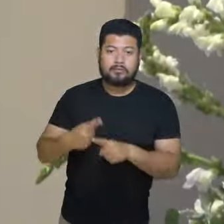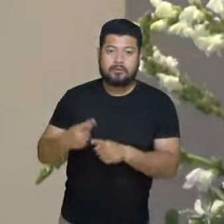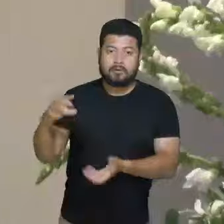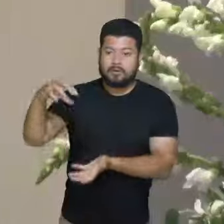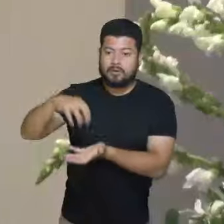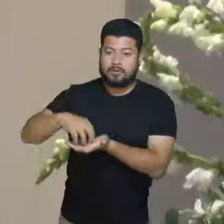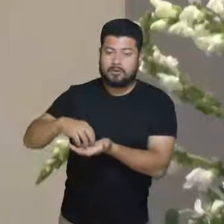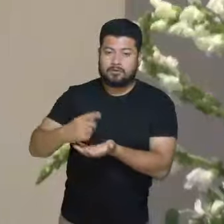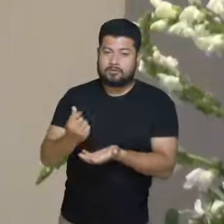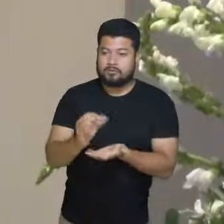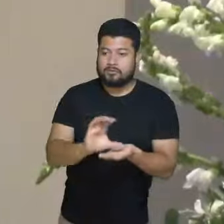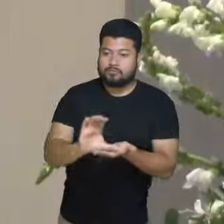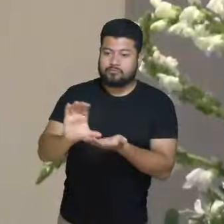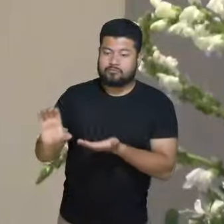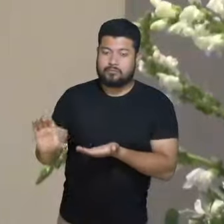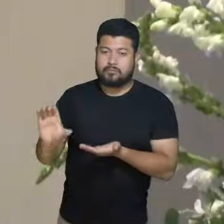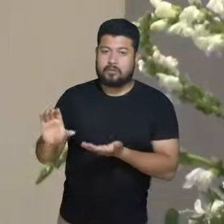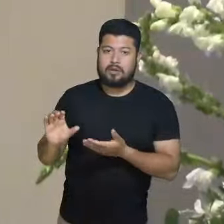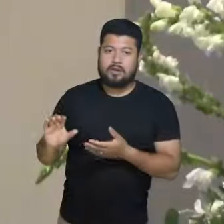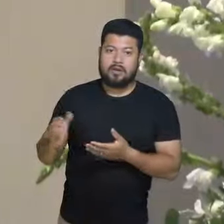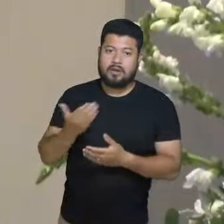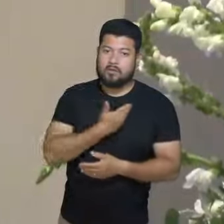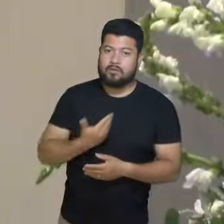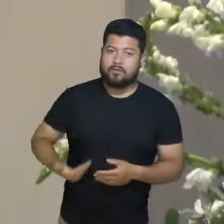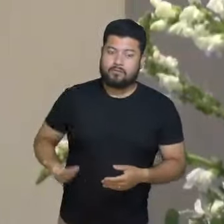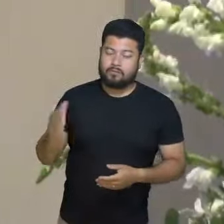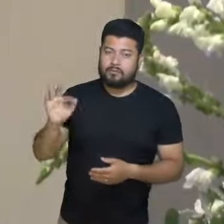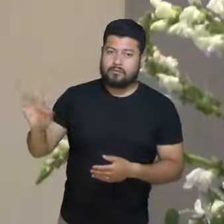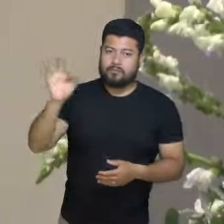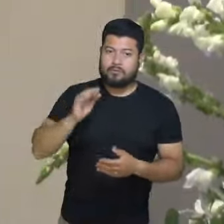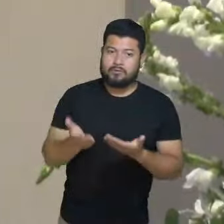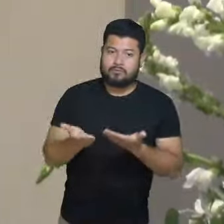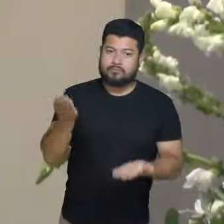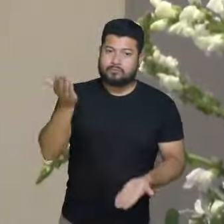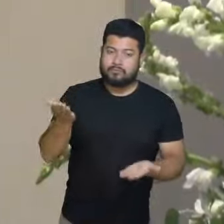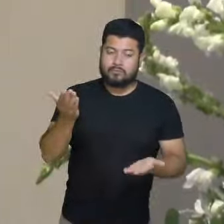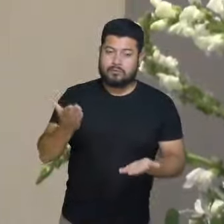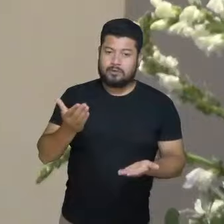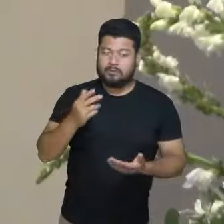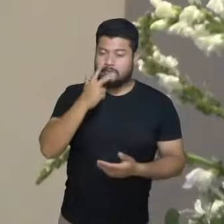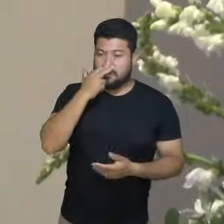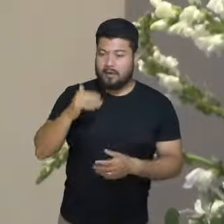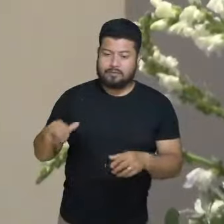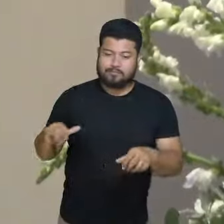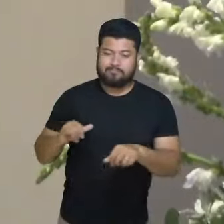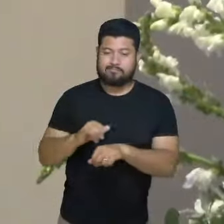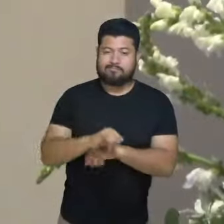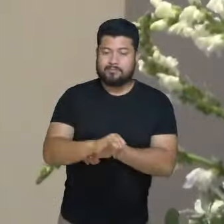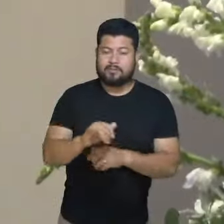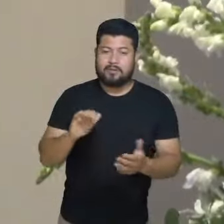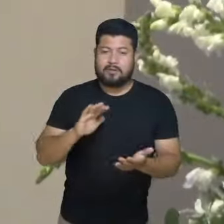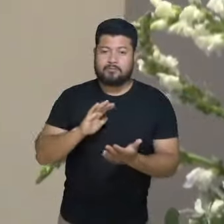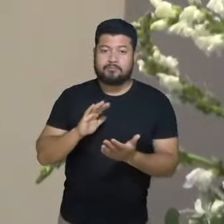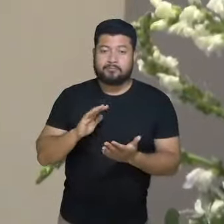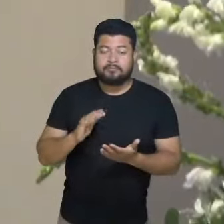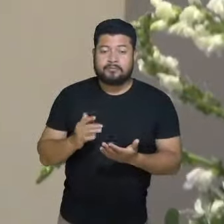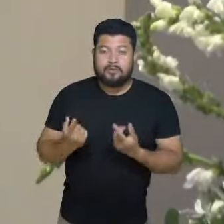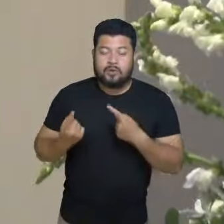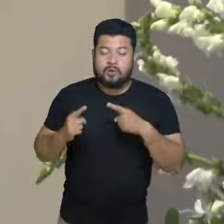fatia de recursos em mãos da união desequilibra e ofende o pacto federativo incidindo em flagrante